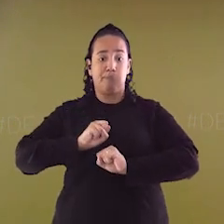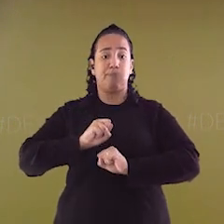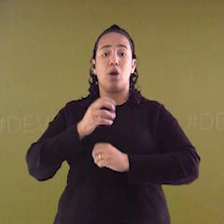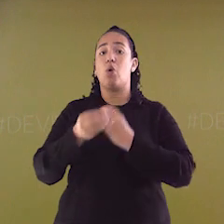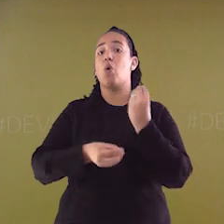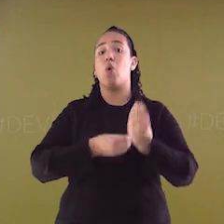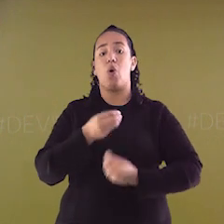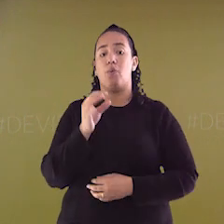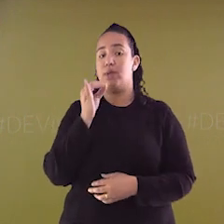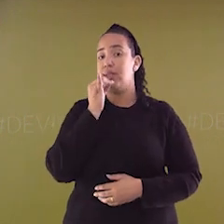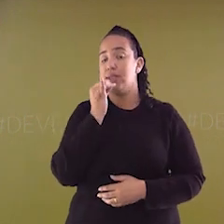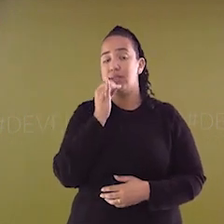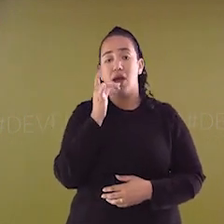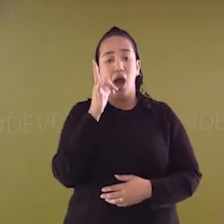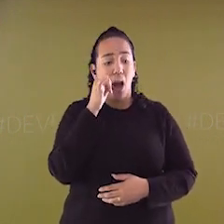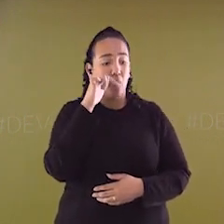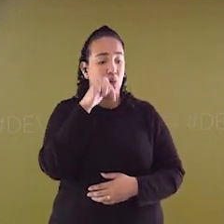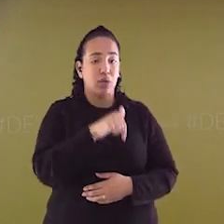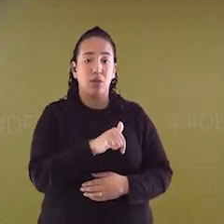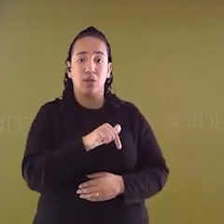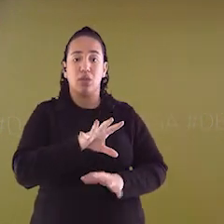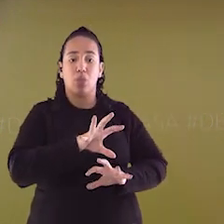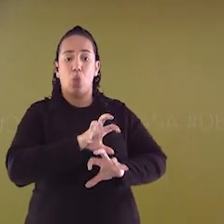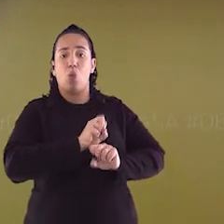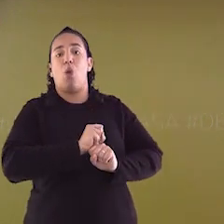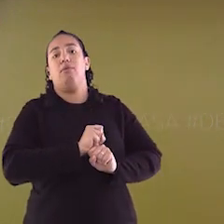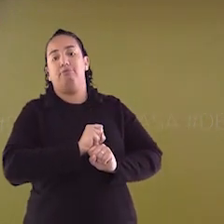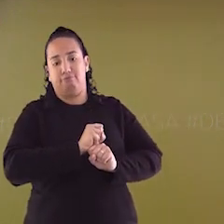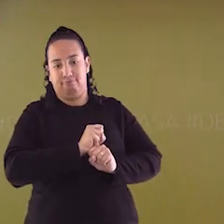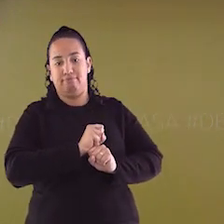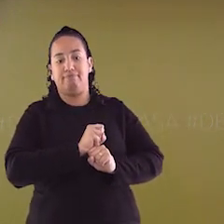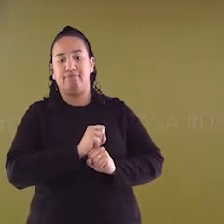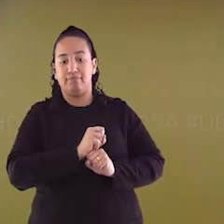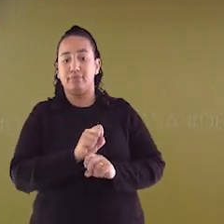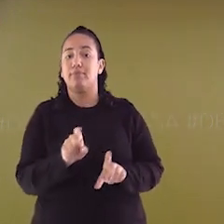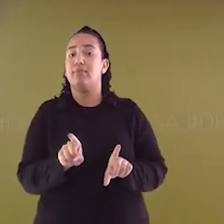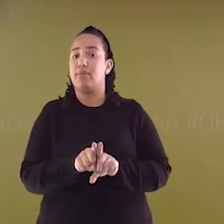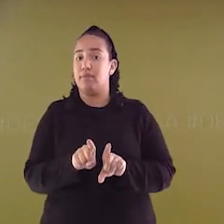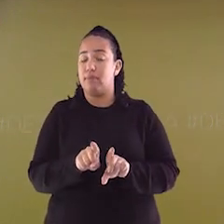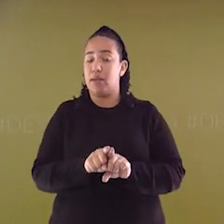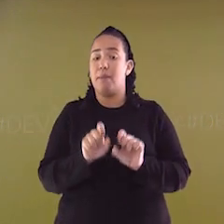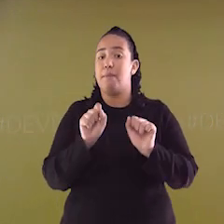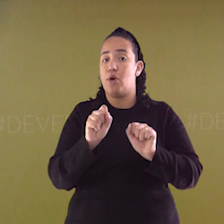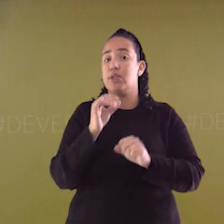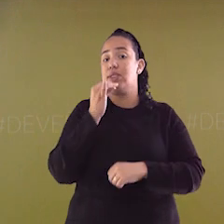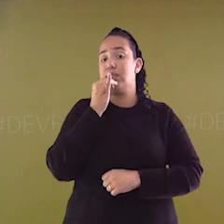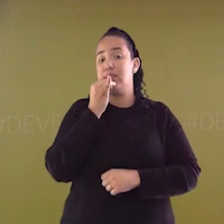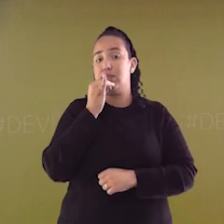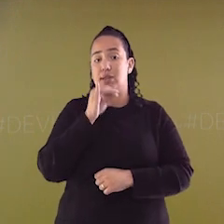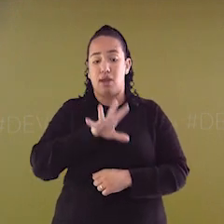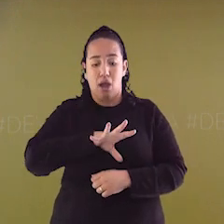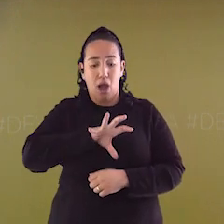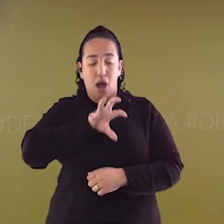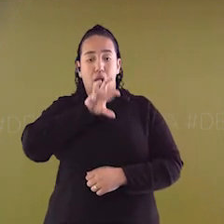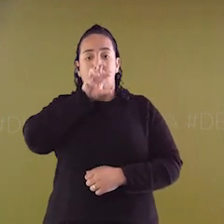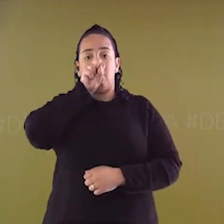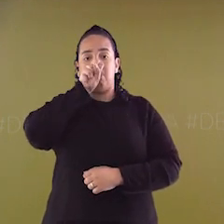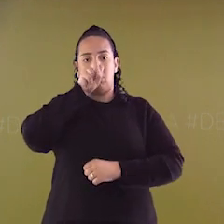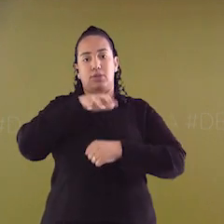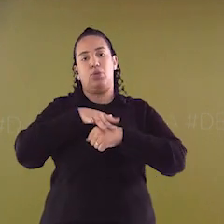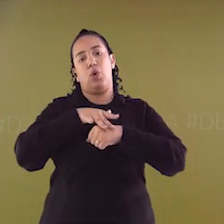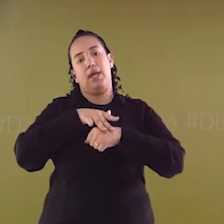pode acontecer pelo consumo de água contaminada e, consequentemente, podemos também